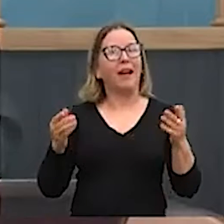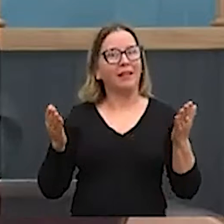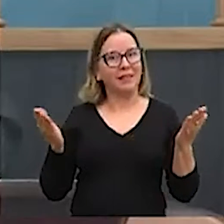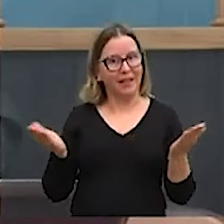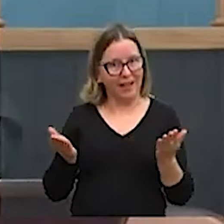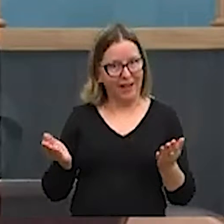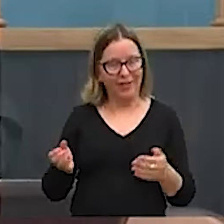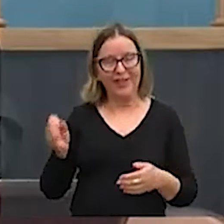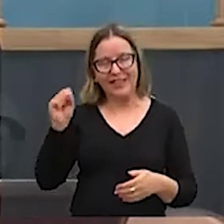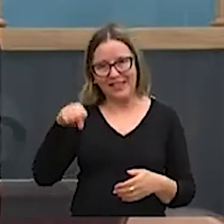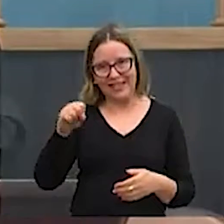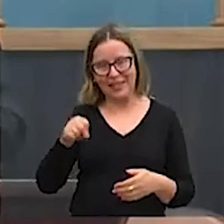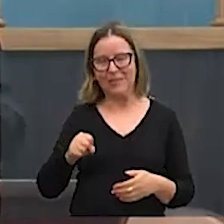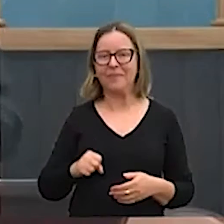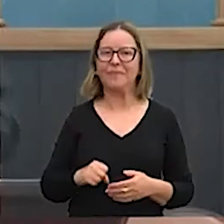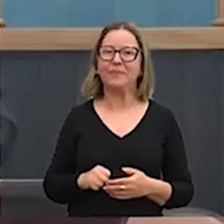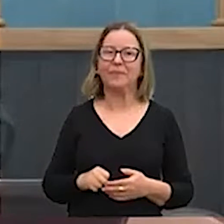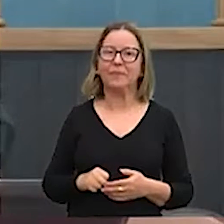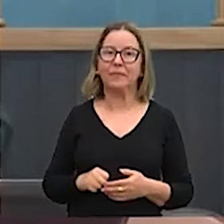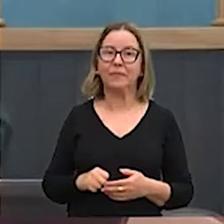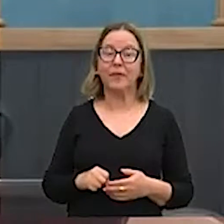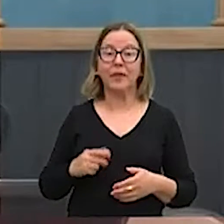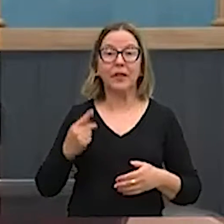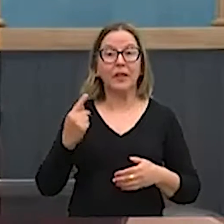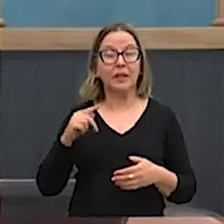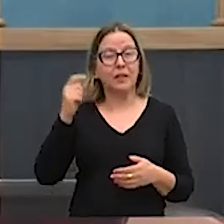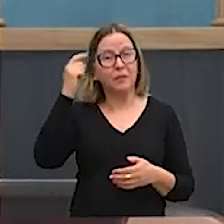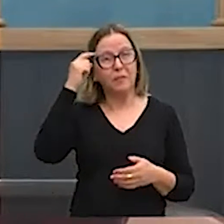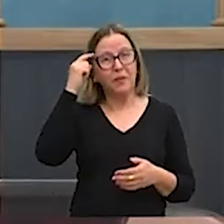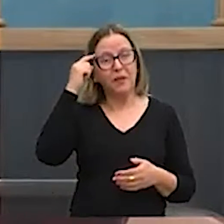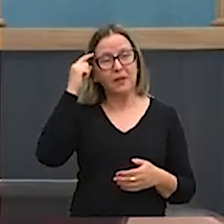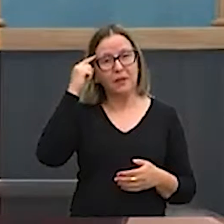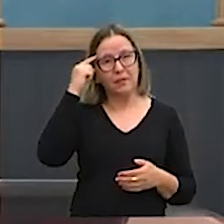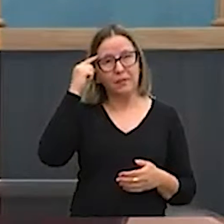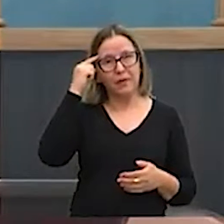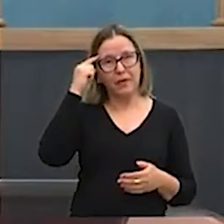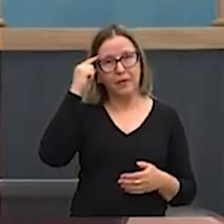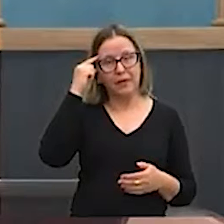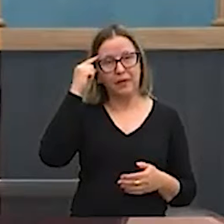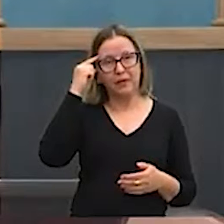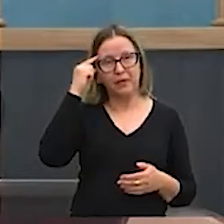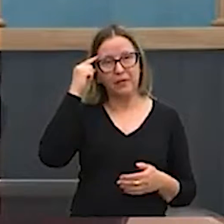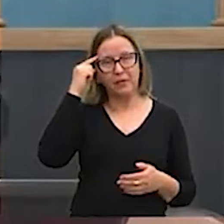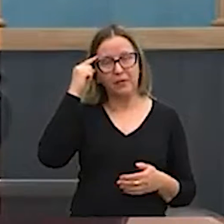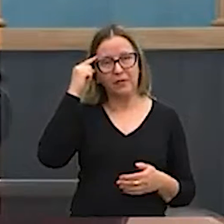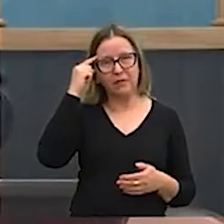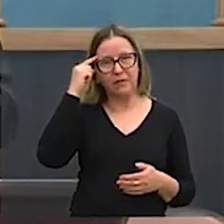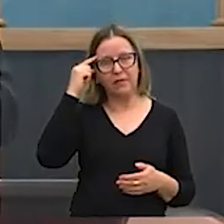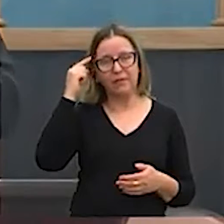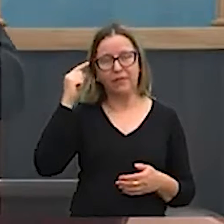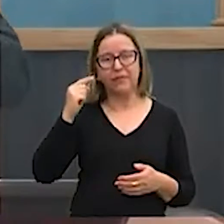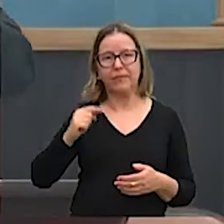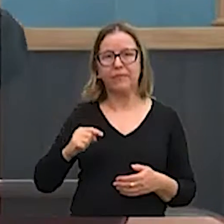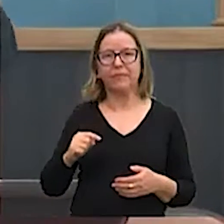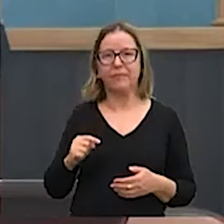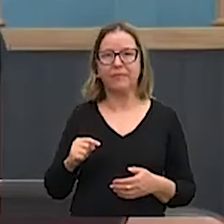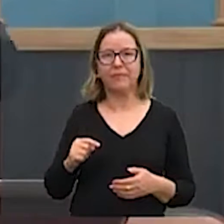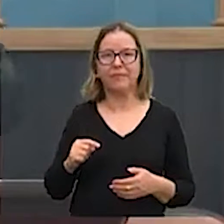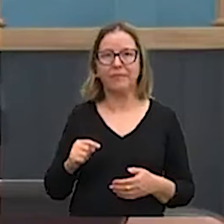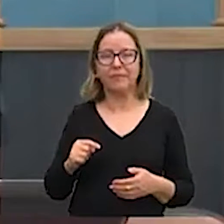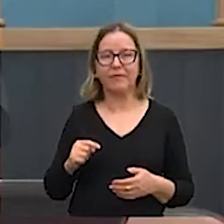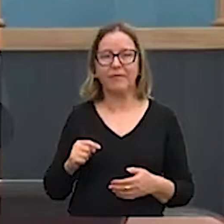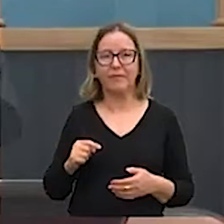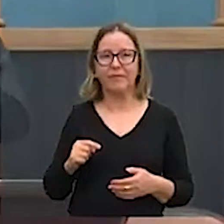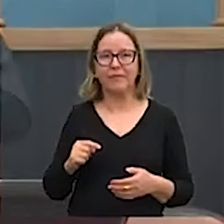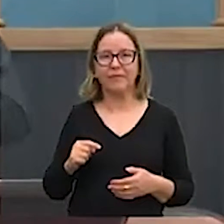vez mais os seus pensamentos estavam sobre os eventos adiante